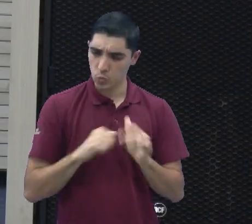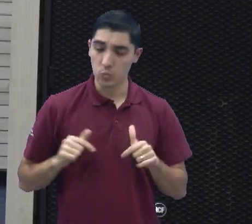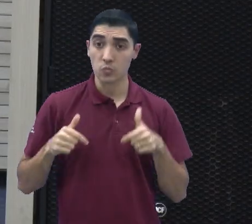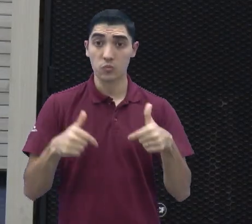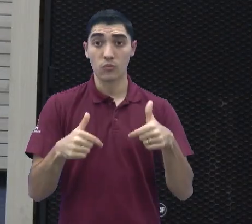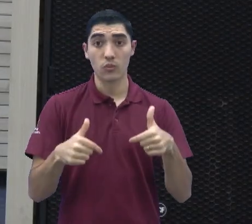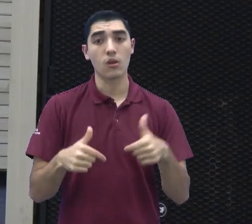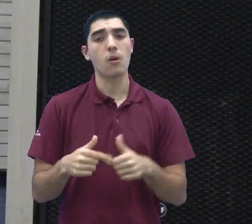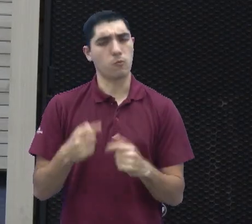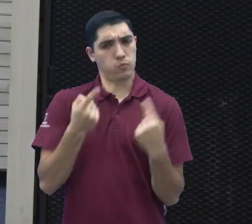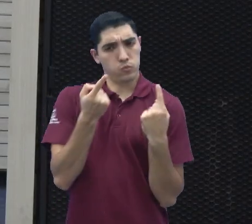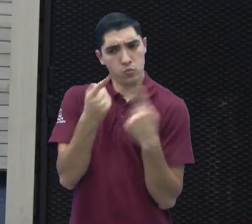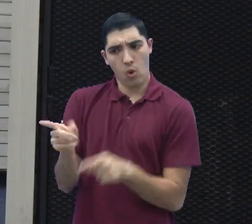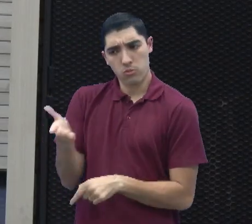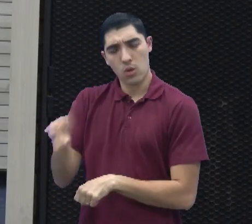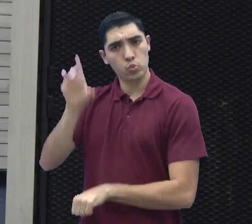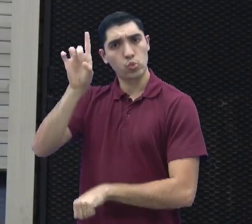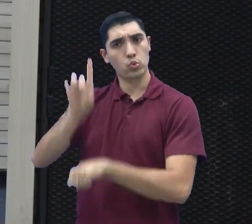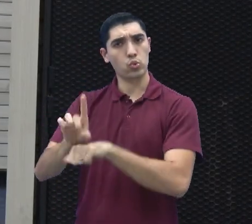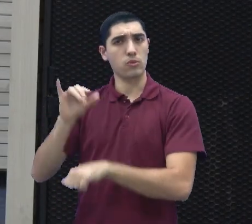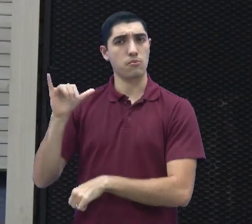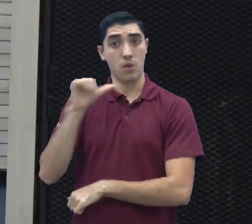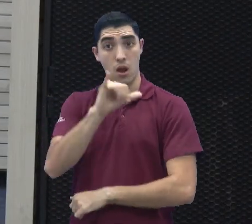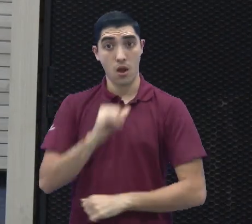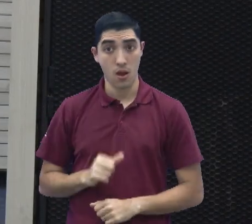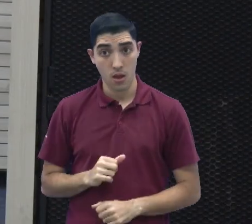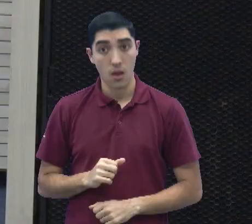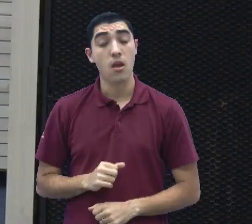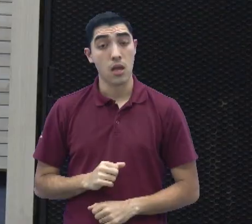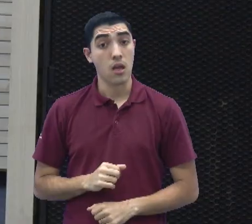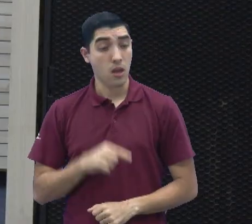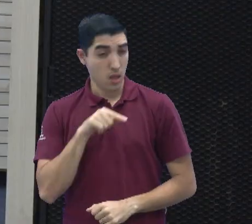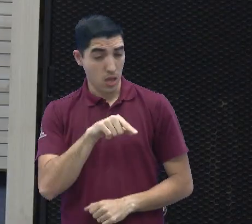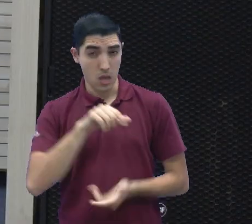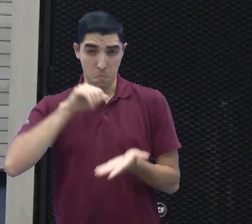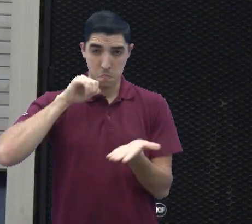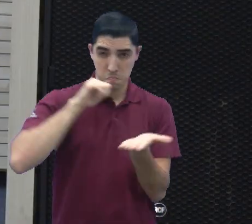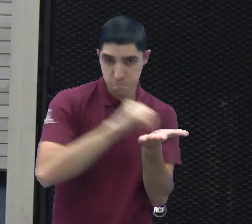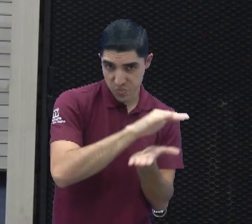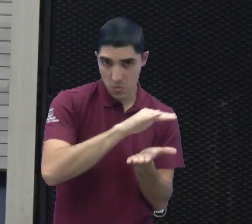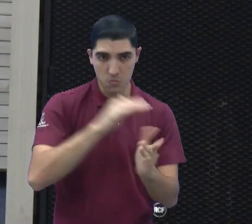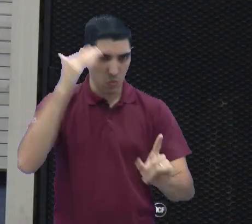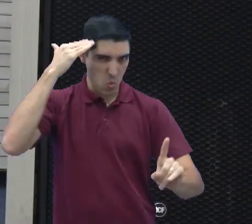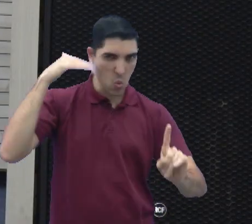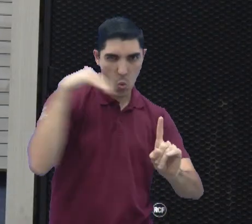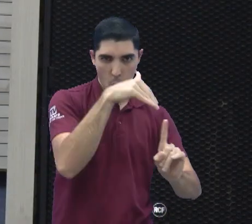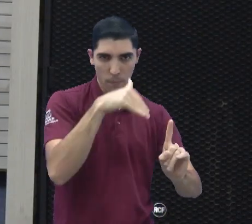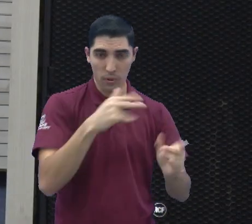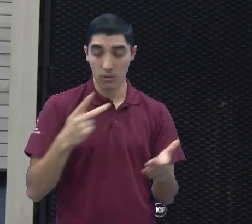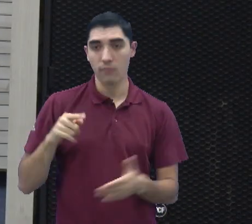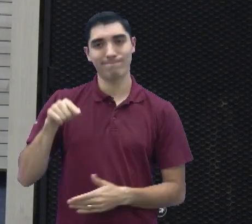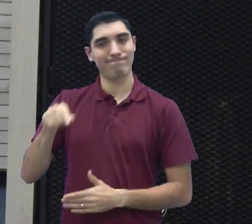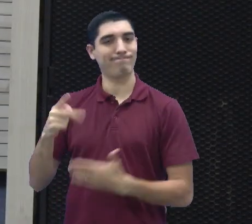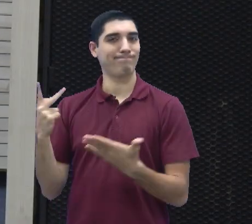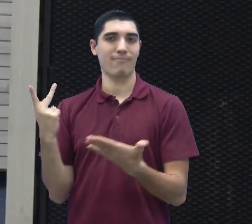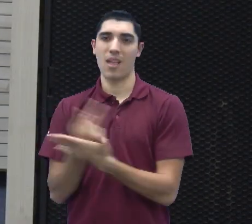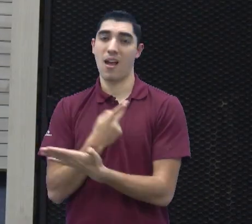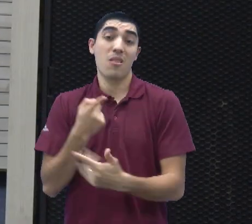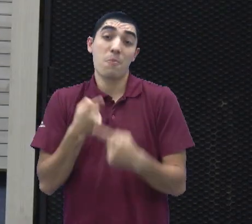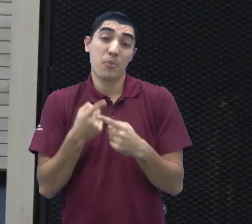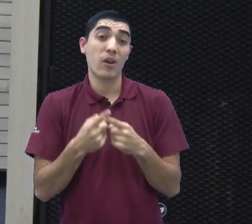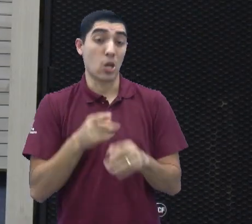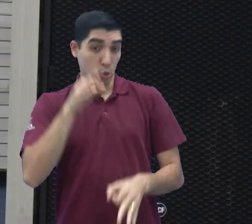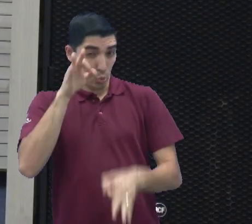da Embraer, e essa demissão por justa causa, ela é infeliz, porque ele vai ganhar na justiça, mas